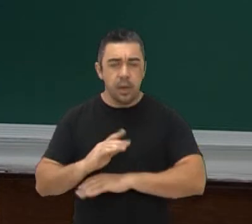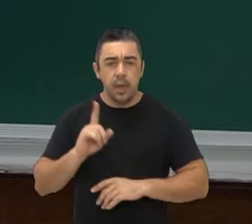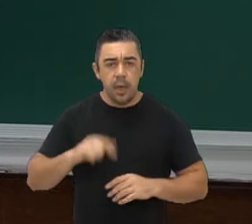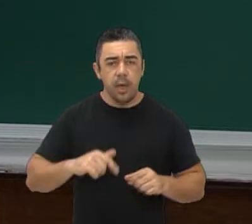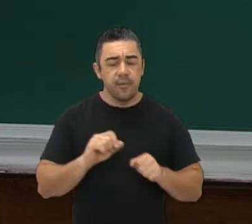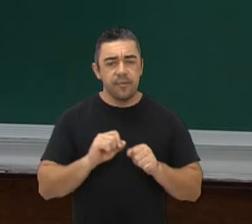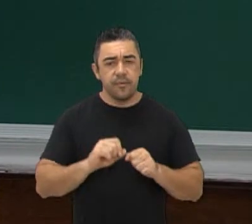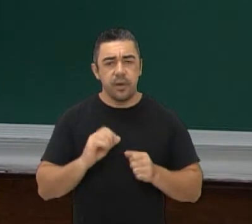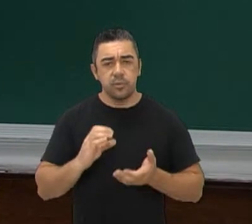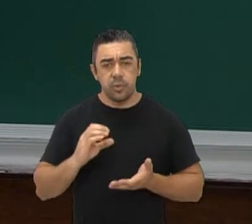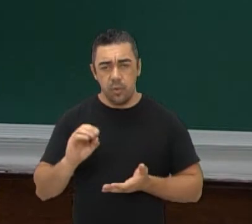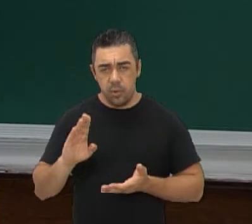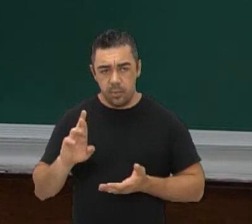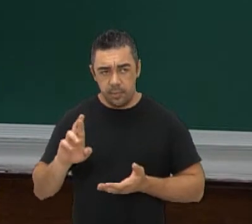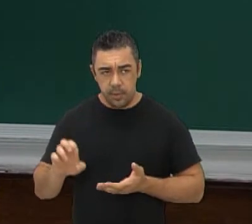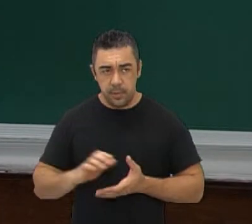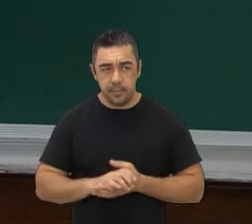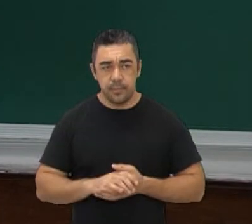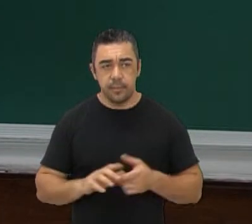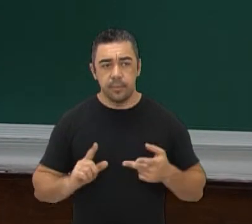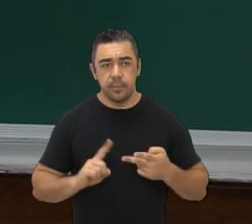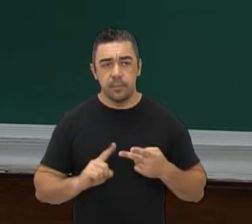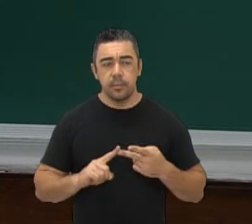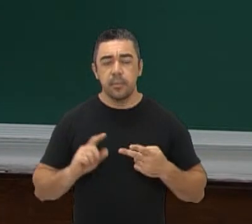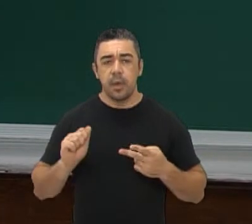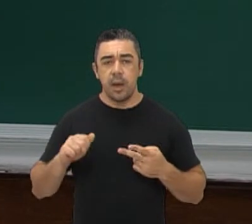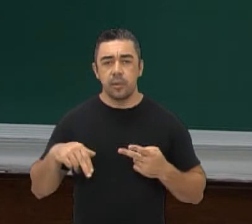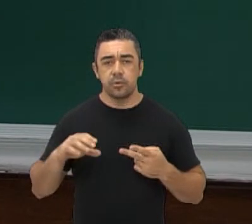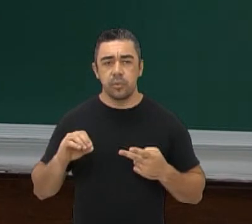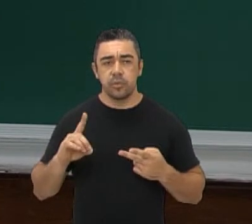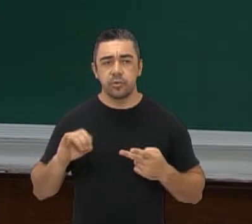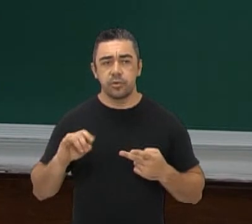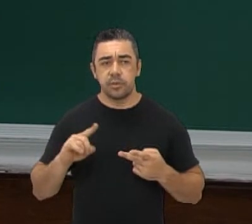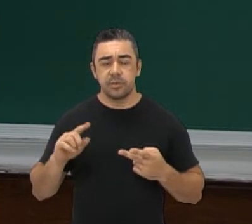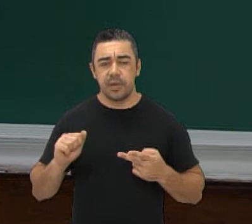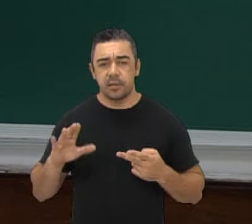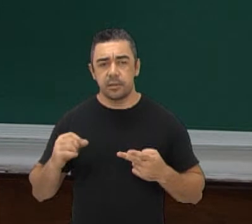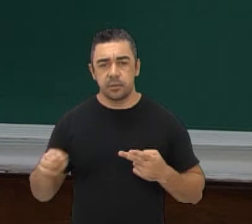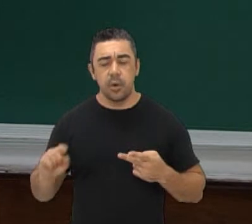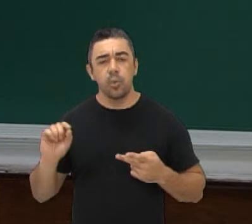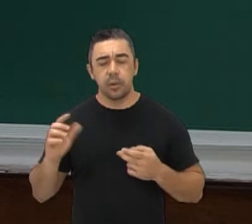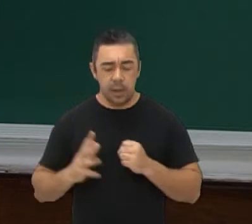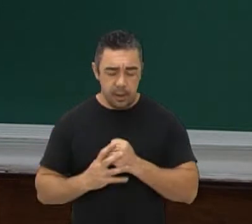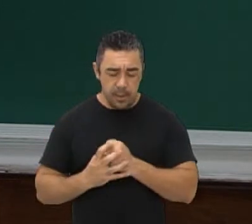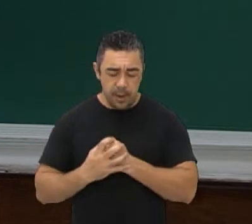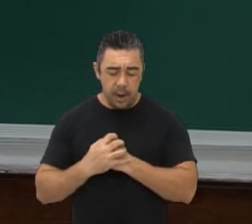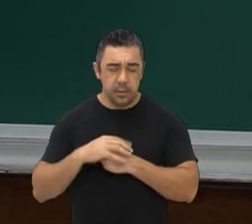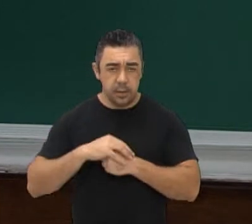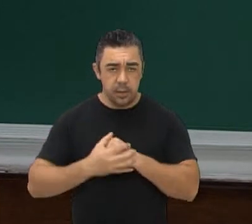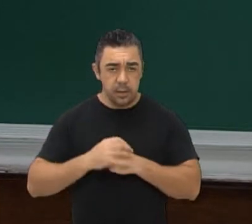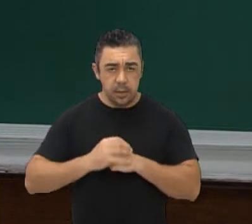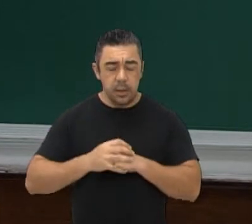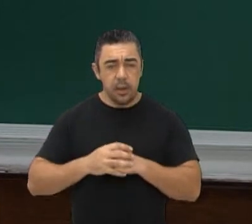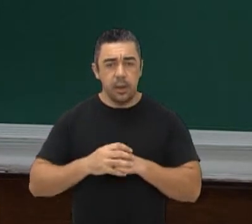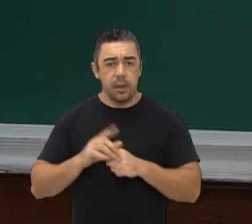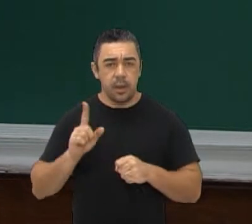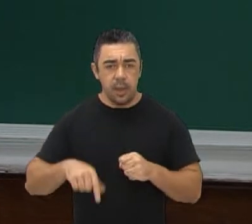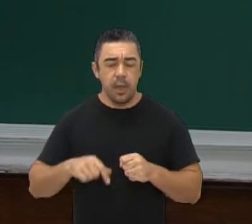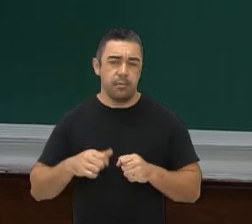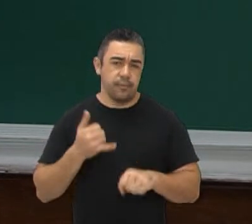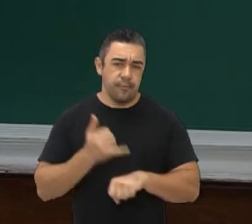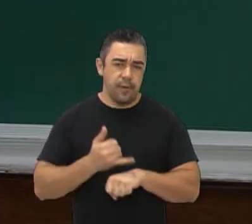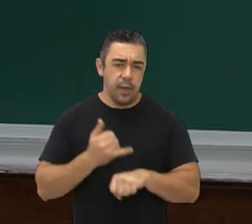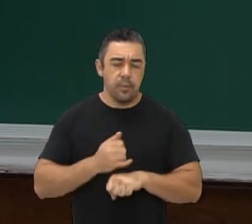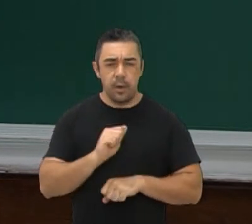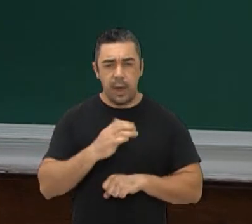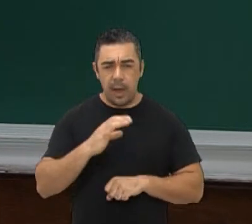cobre. E a anodização, que é o processo de formar uma camada de óxido em cima de uma liga metálica, como o aço ou